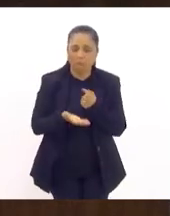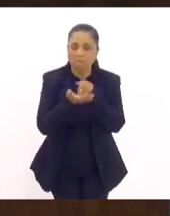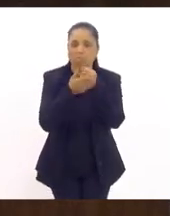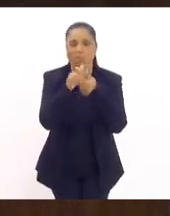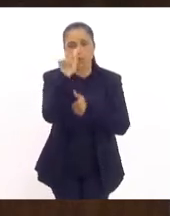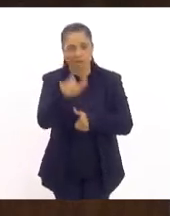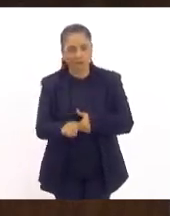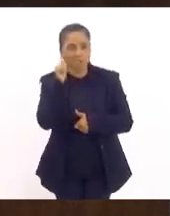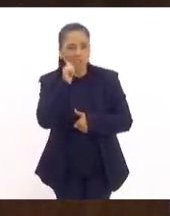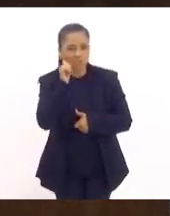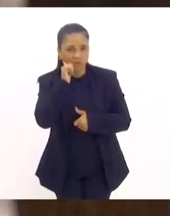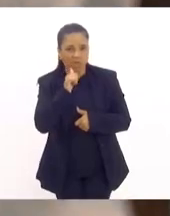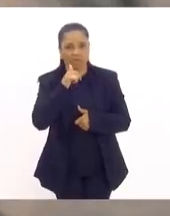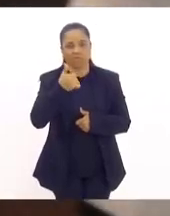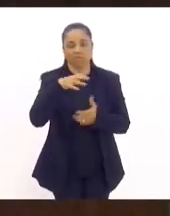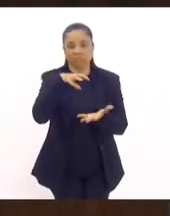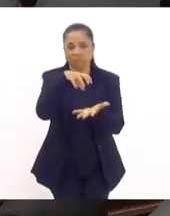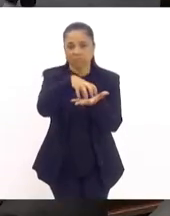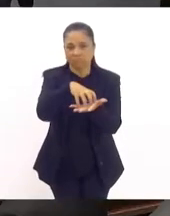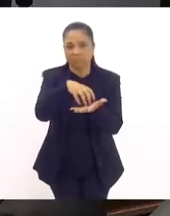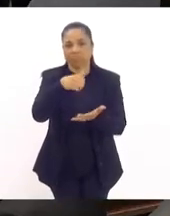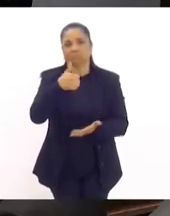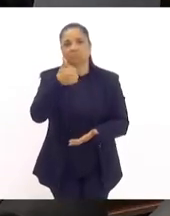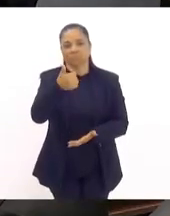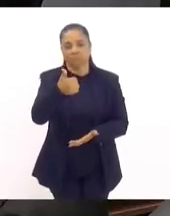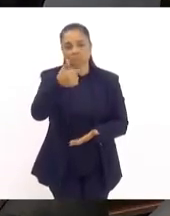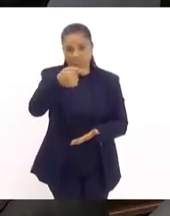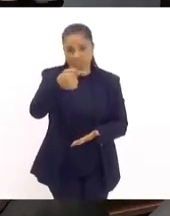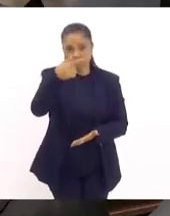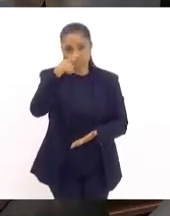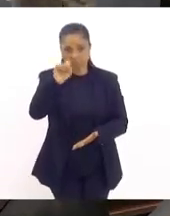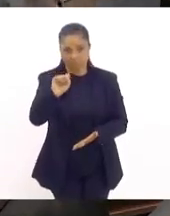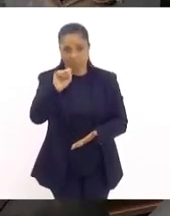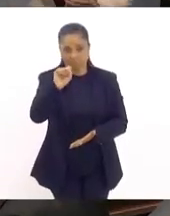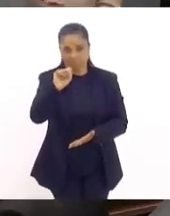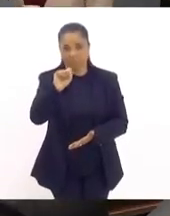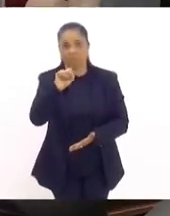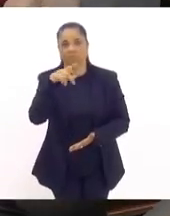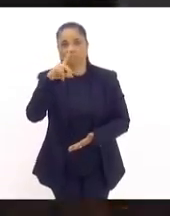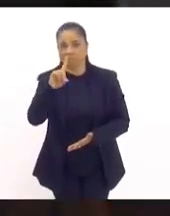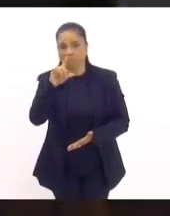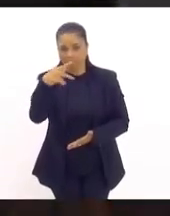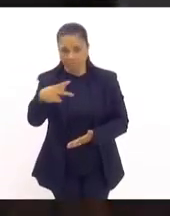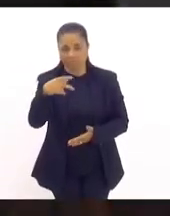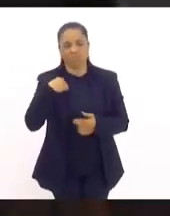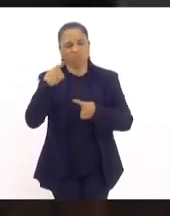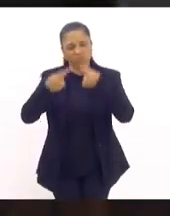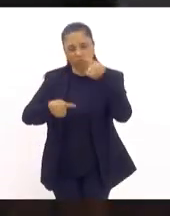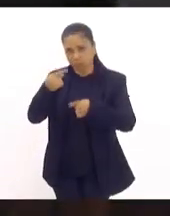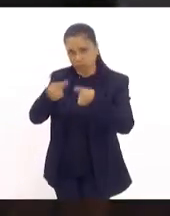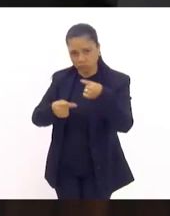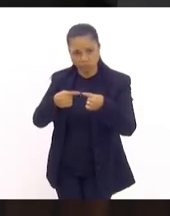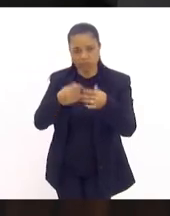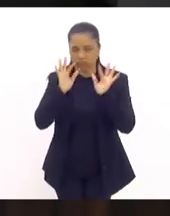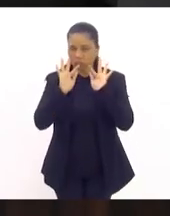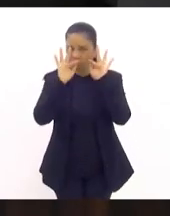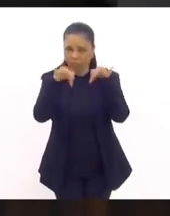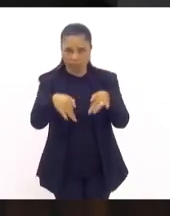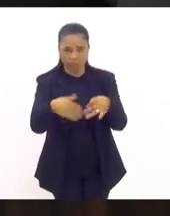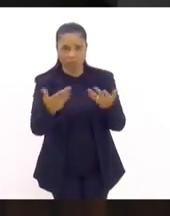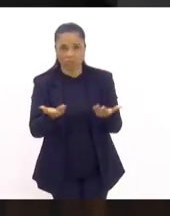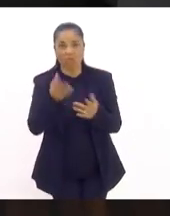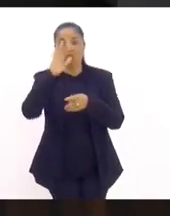159DP. Obrigado. Obrigado, deputada Marta Rocha. Não havendo mais quem queira discutir, encerrada a discussão.